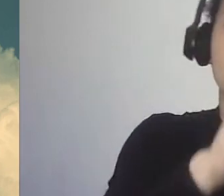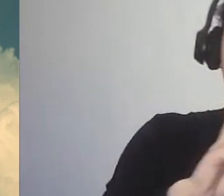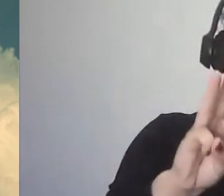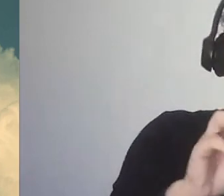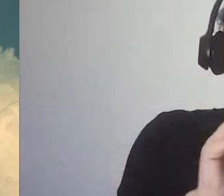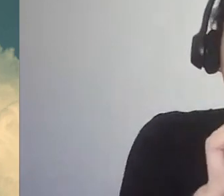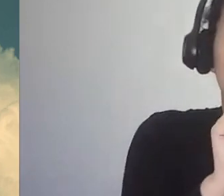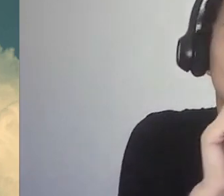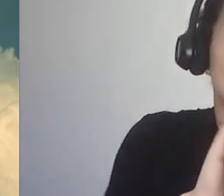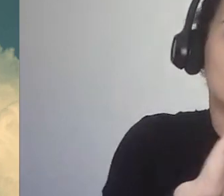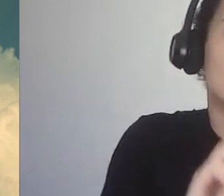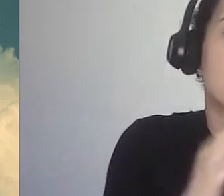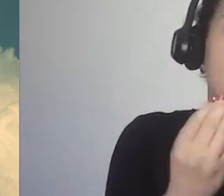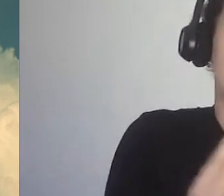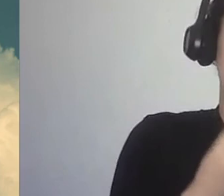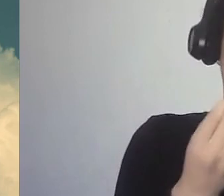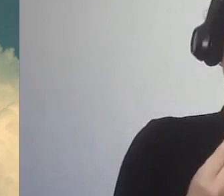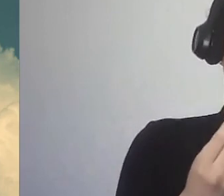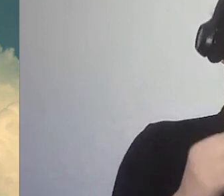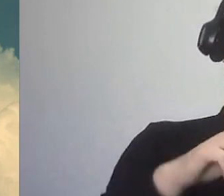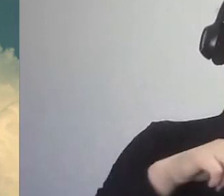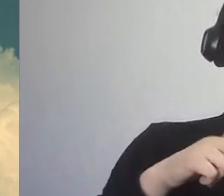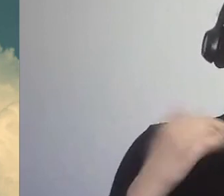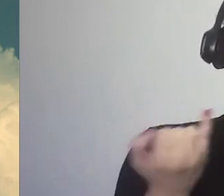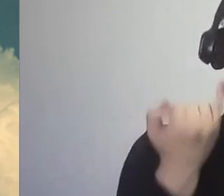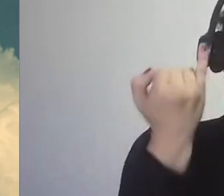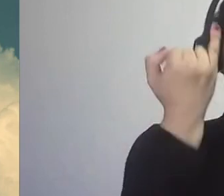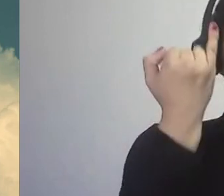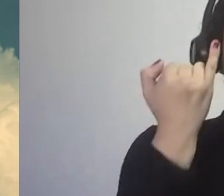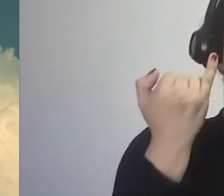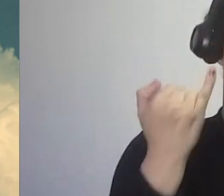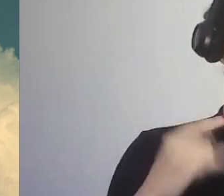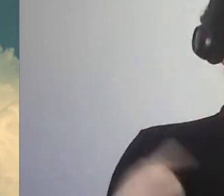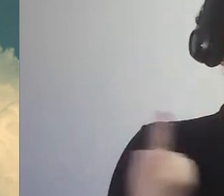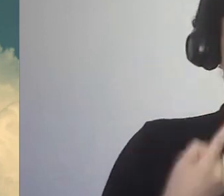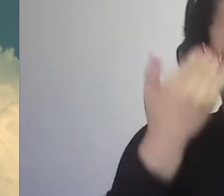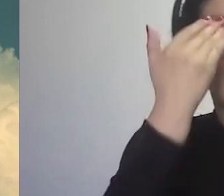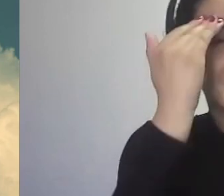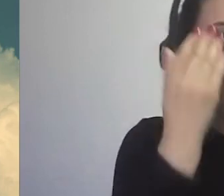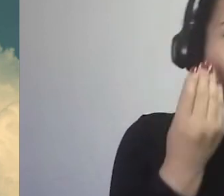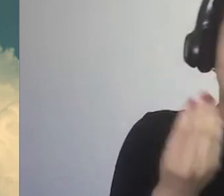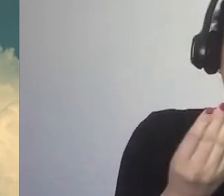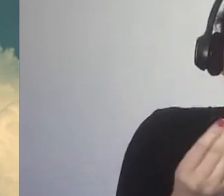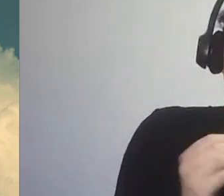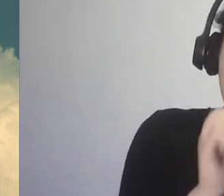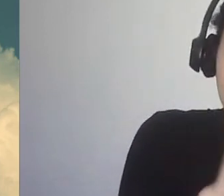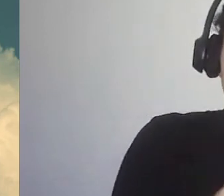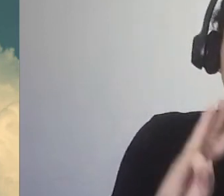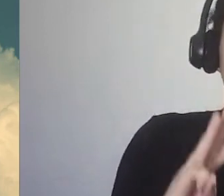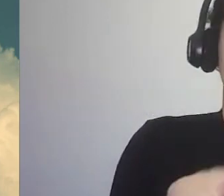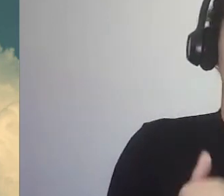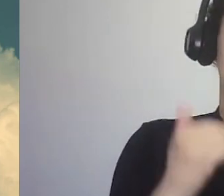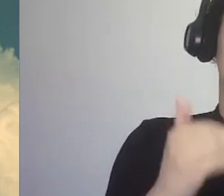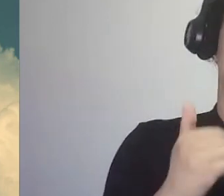prática específico mas a trabalhar muito mais a questão de como a gente ficar o desenvolvimento de sonsa Responde essa pergunta